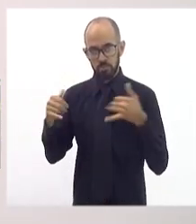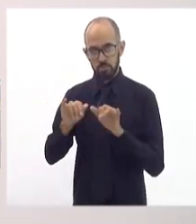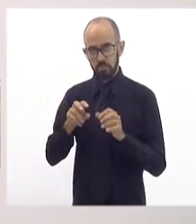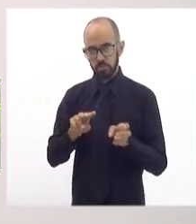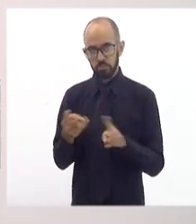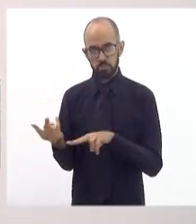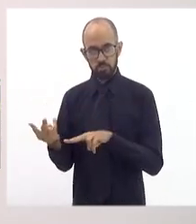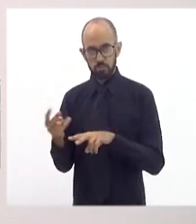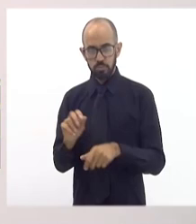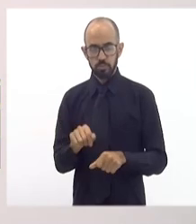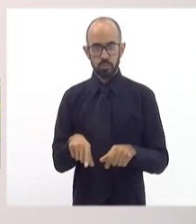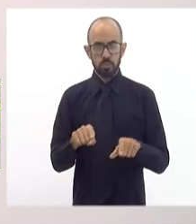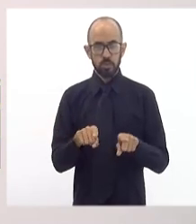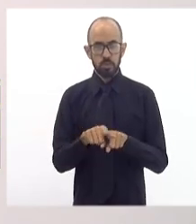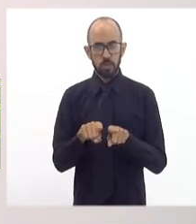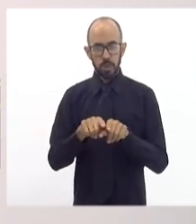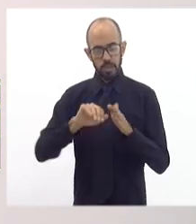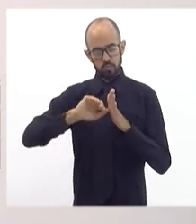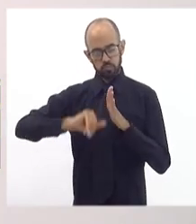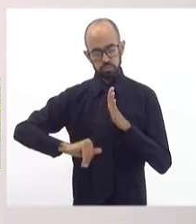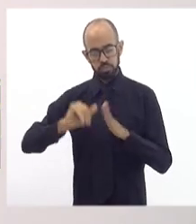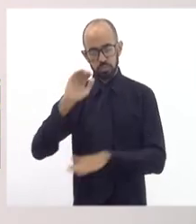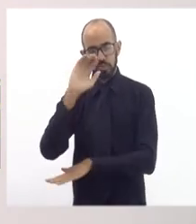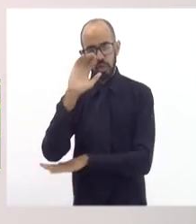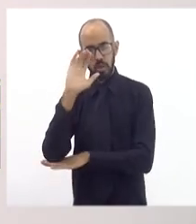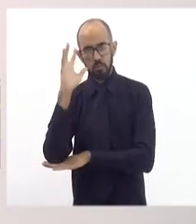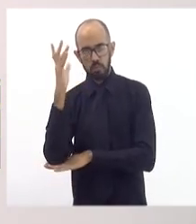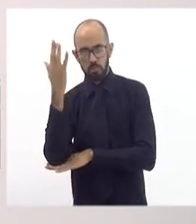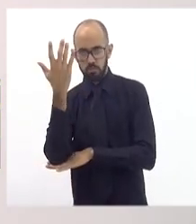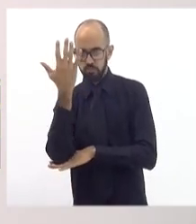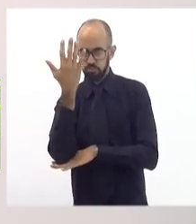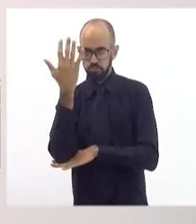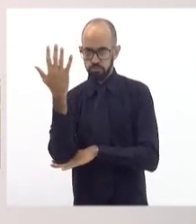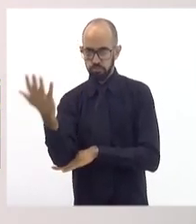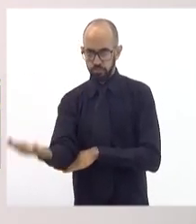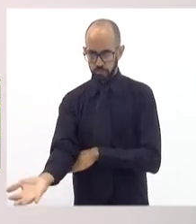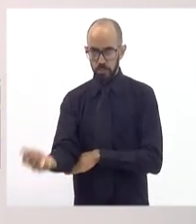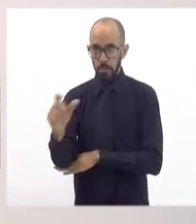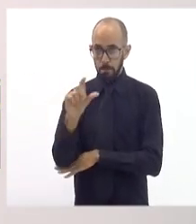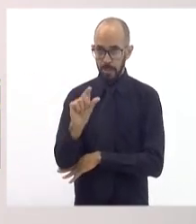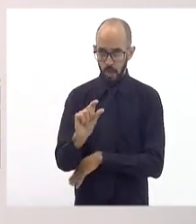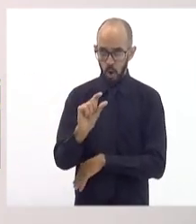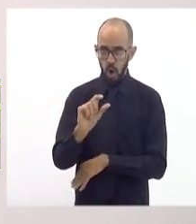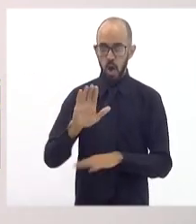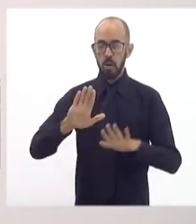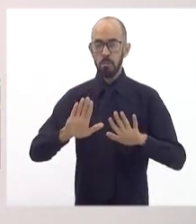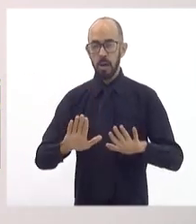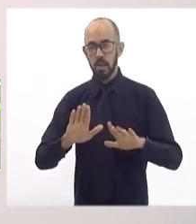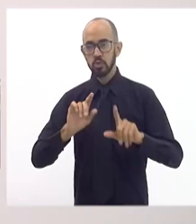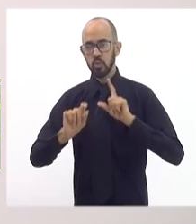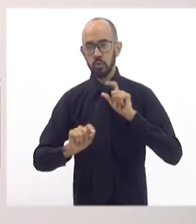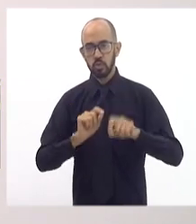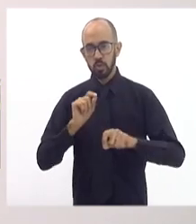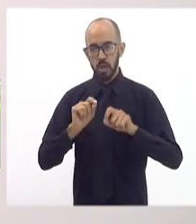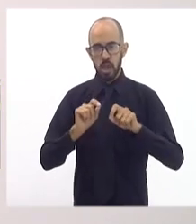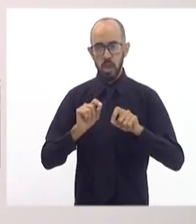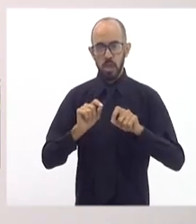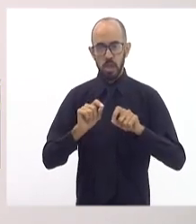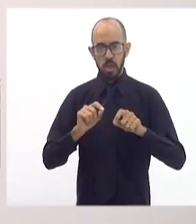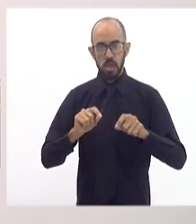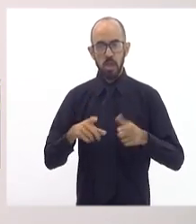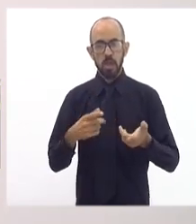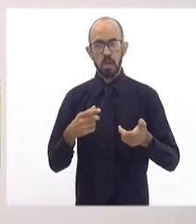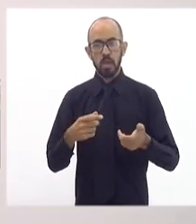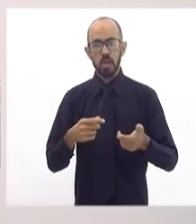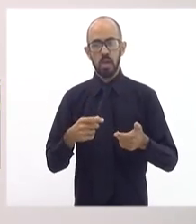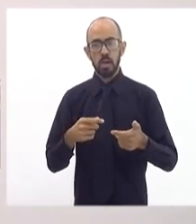tem menos supressão de vegetação mas eu acho que o fundamento principal nosso e todos aqui eu acho que aonde concordar